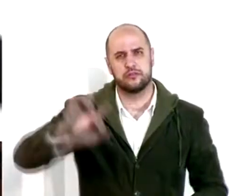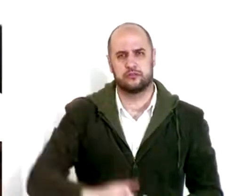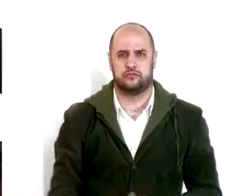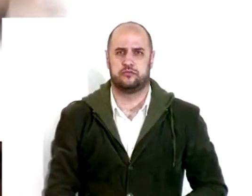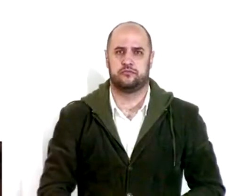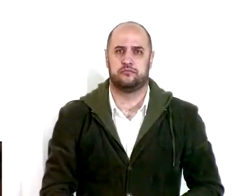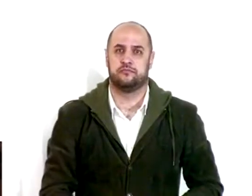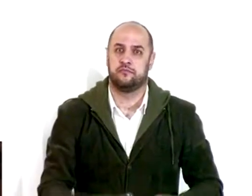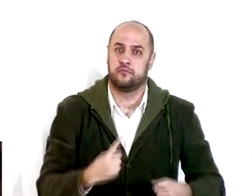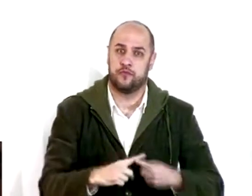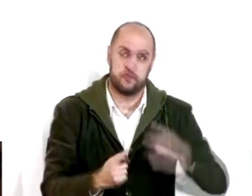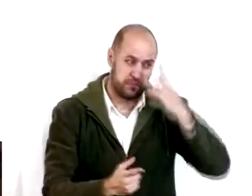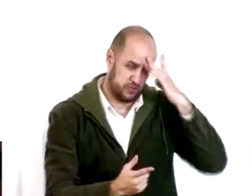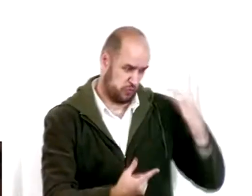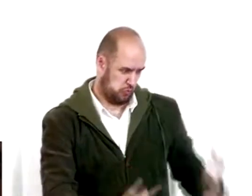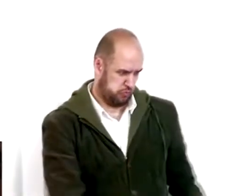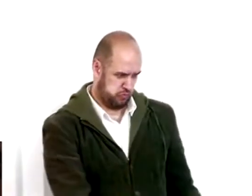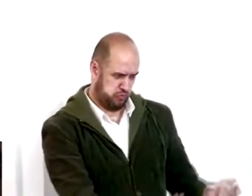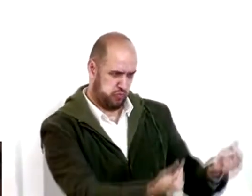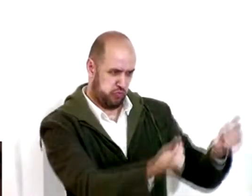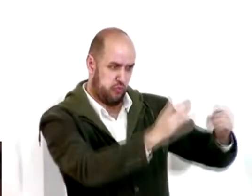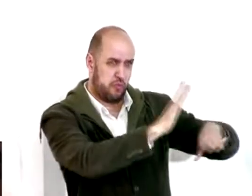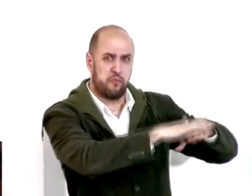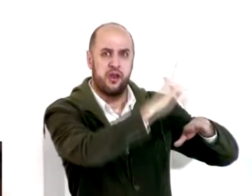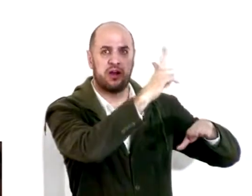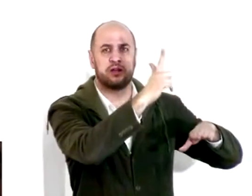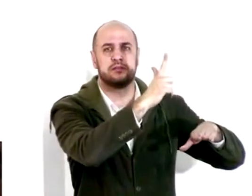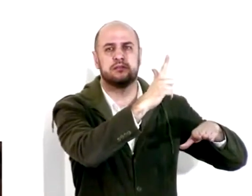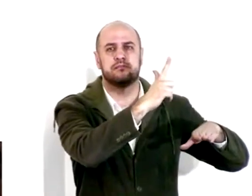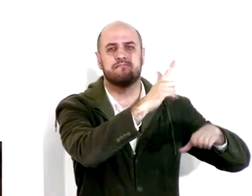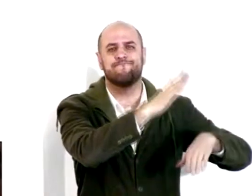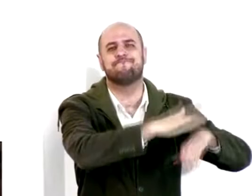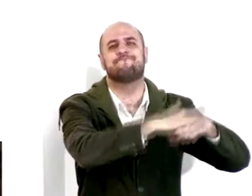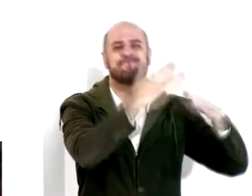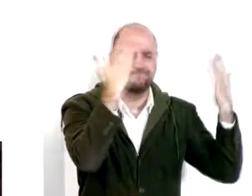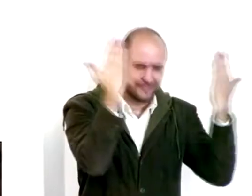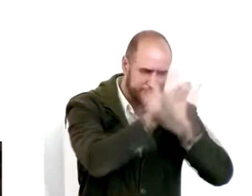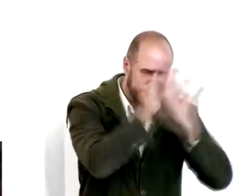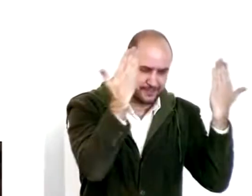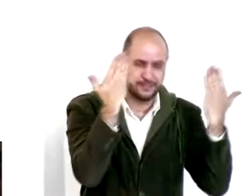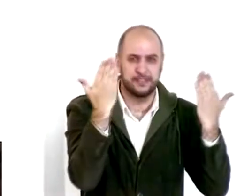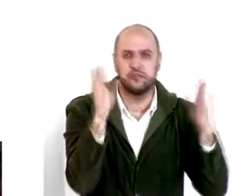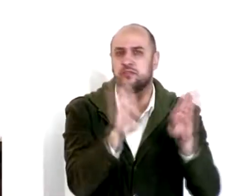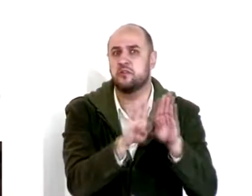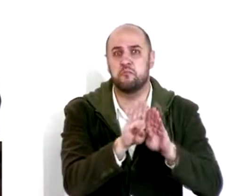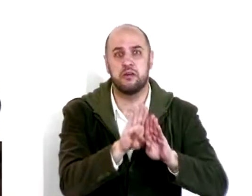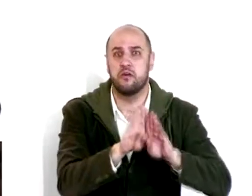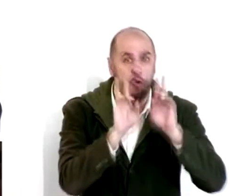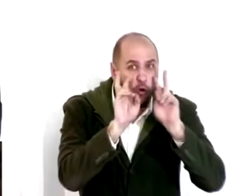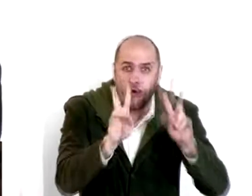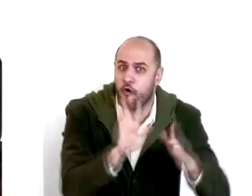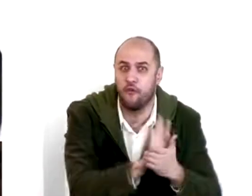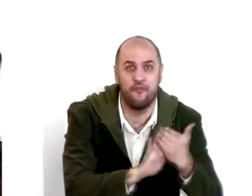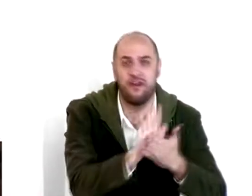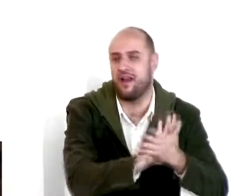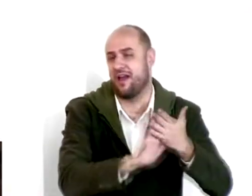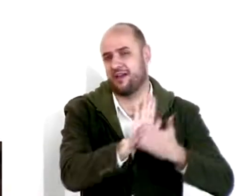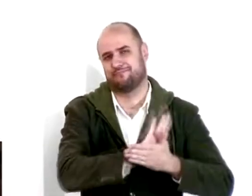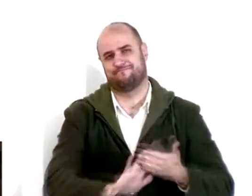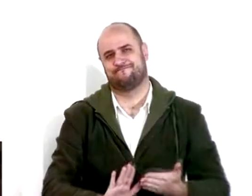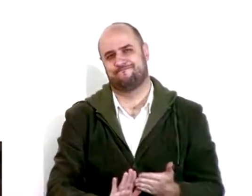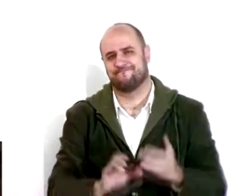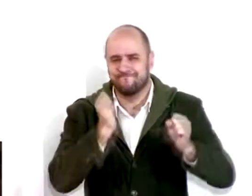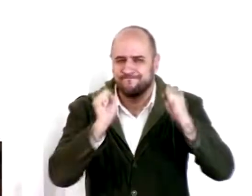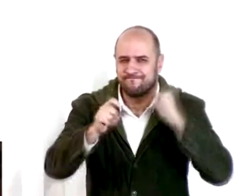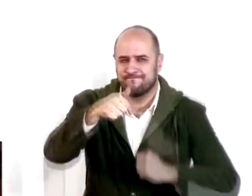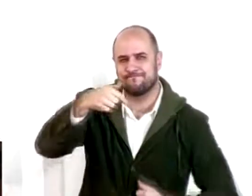mais prósperos são, mais cegos ao entendimento e à verdade se tornam. Salmo 74,